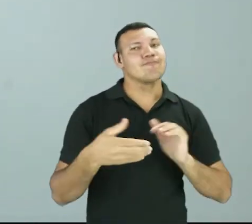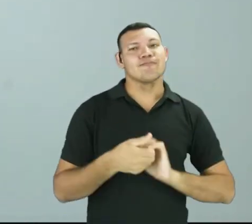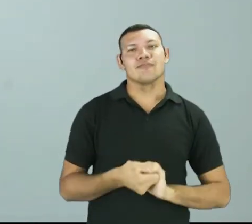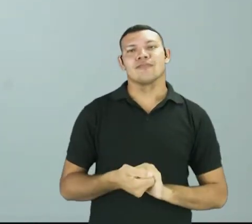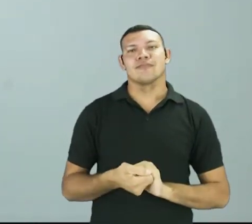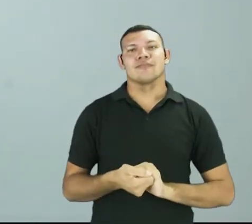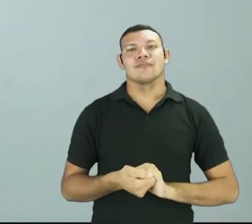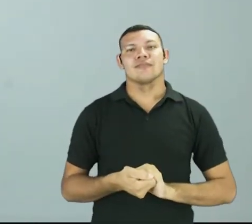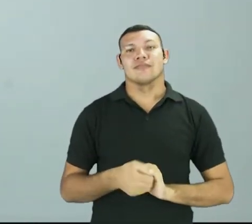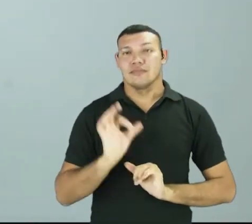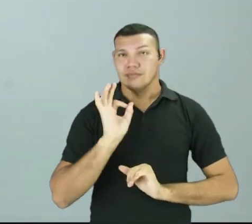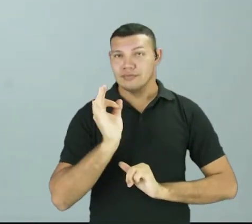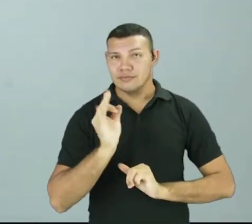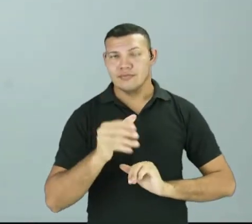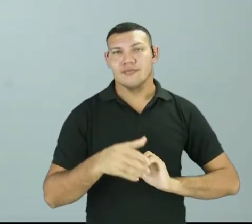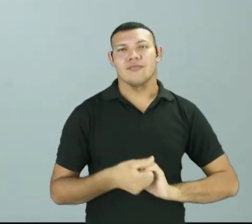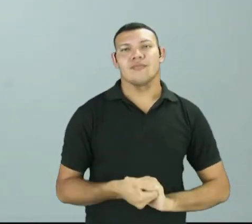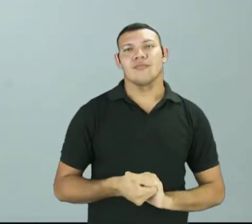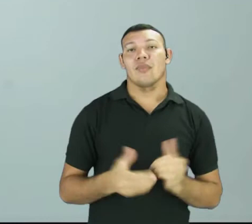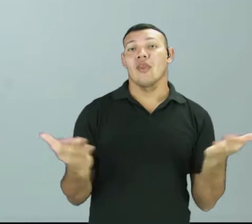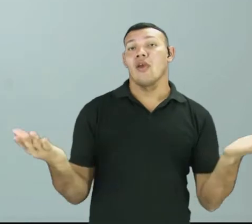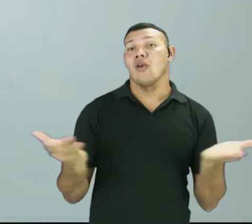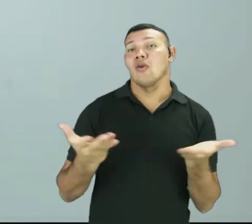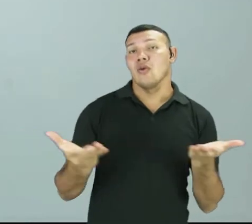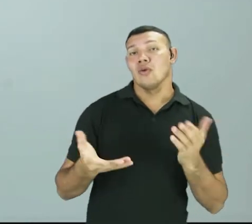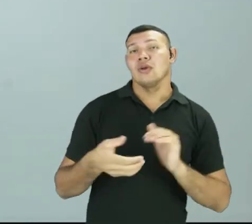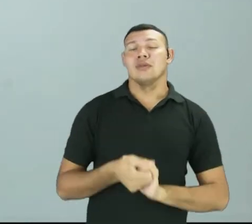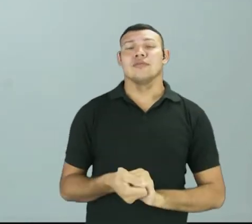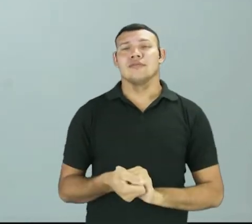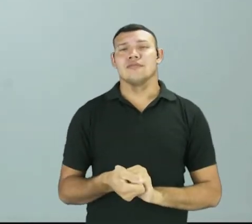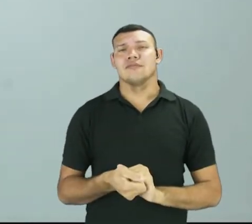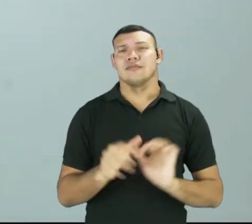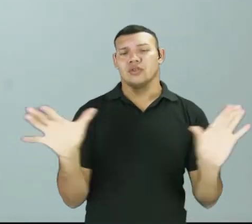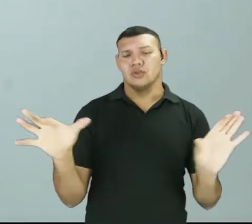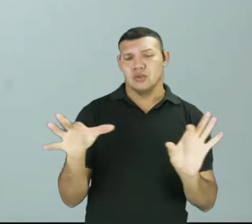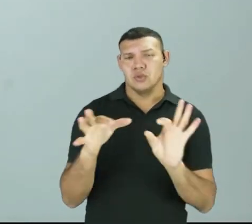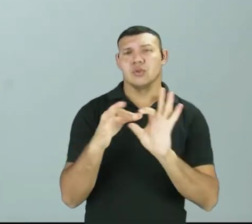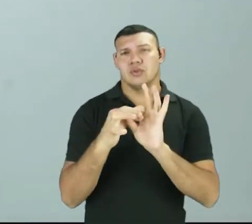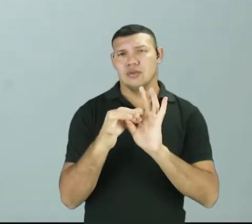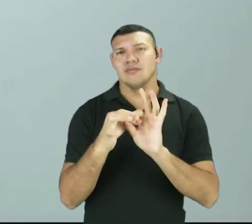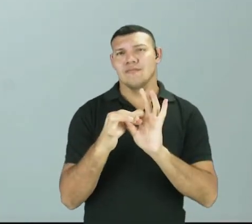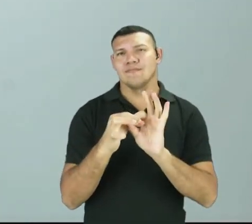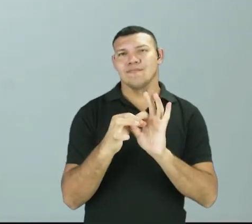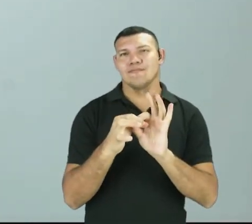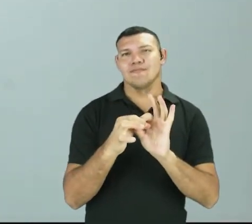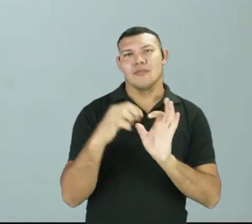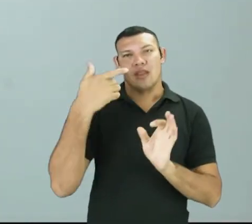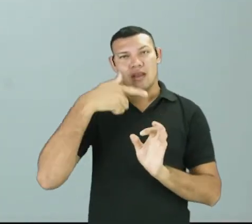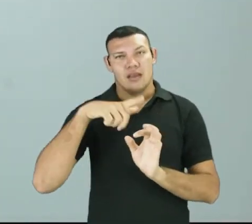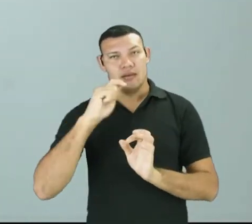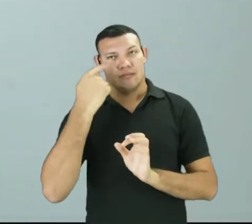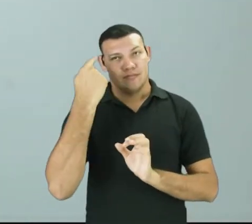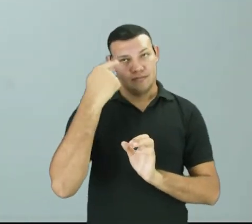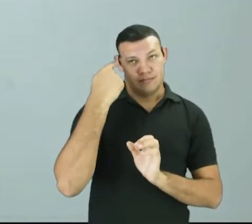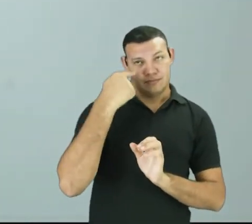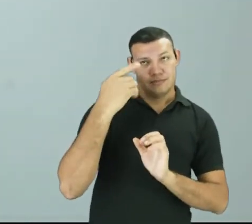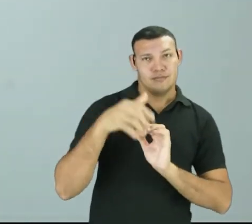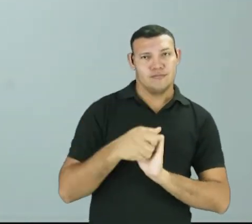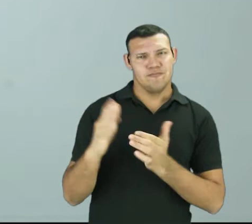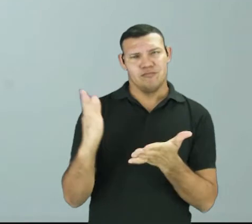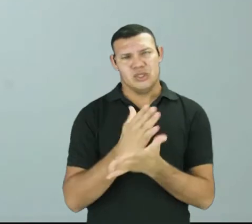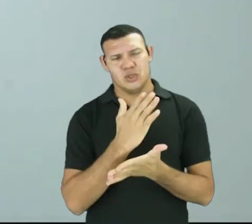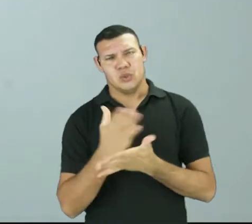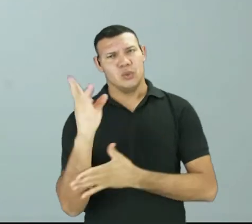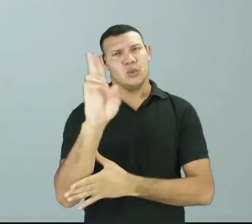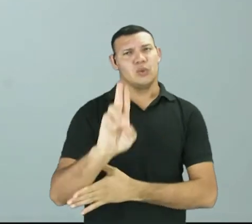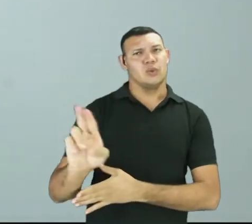texto. Certo? Hoje vou falar para vocês acerca dos conectores, né, da língua espanhola. Nós vamos ver alguns, quando eles vão